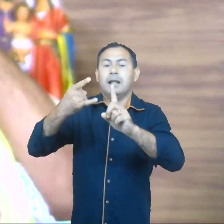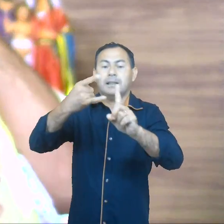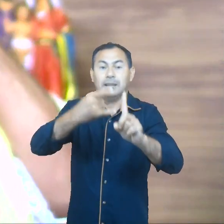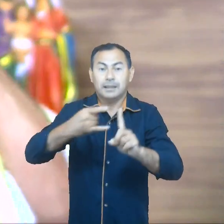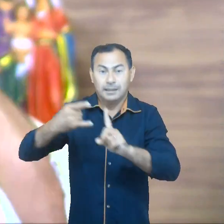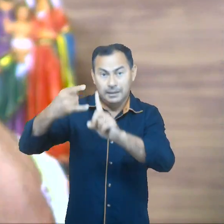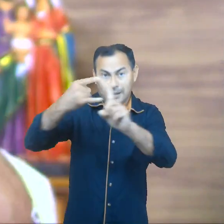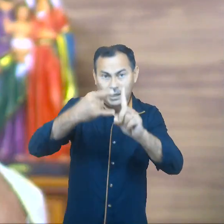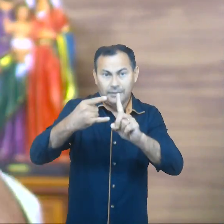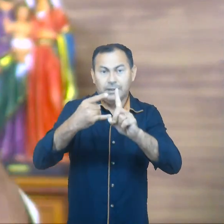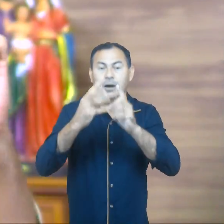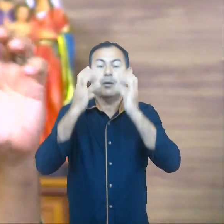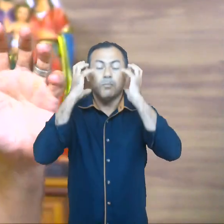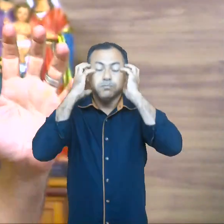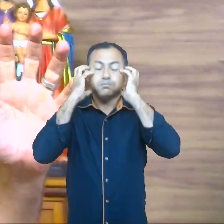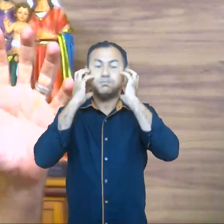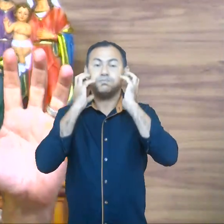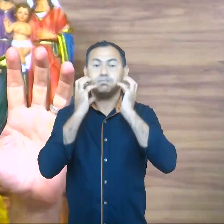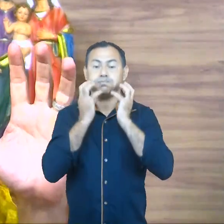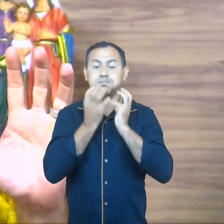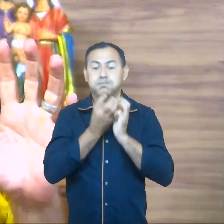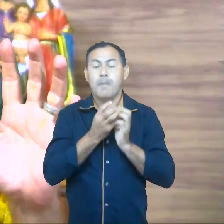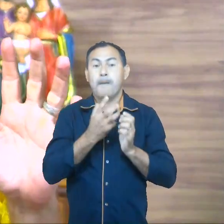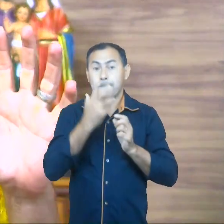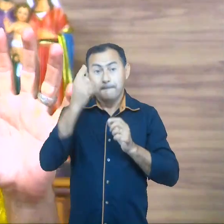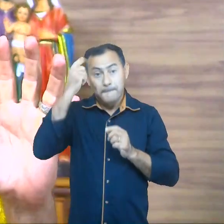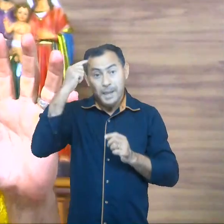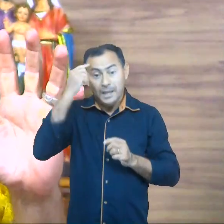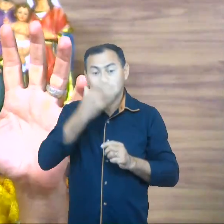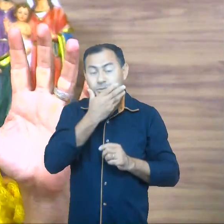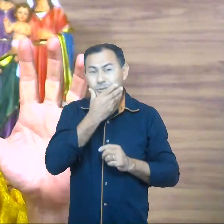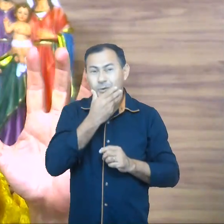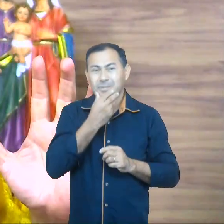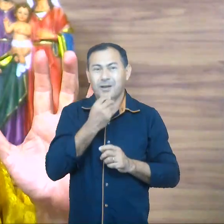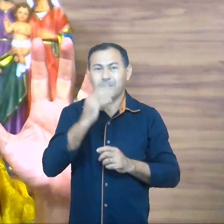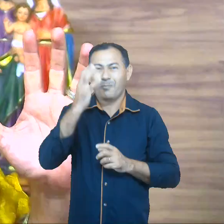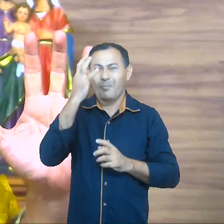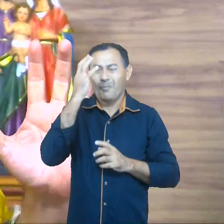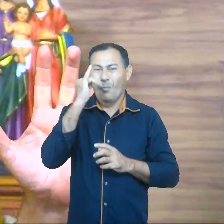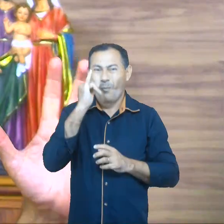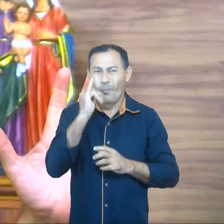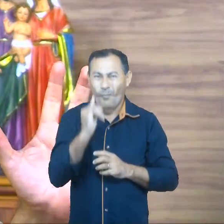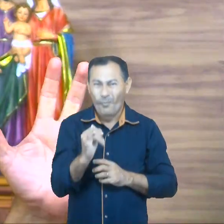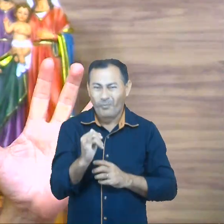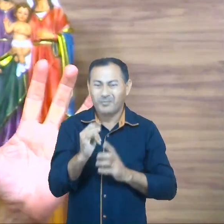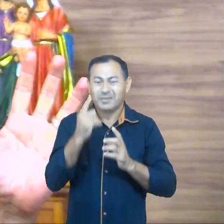estava todo barbudo, mas pensa num homem que estava meio acabadinho.